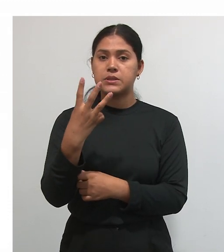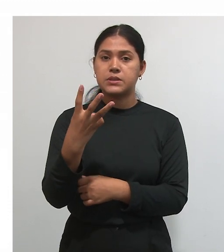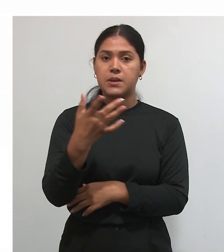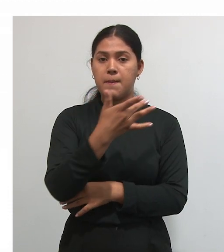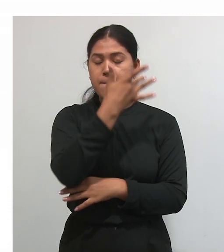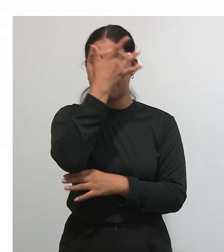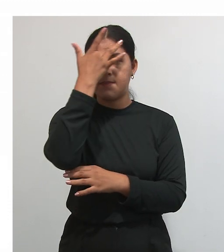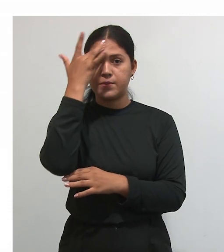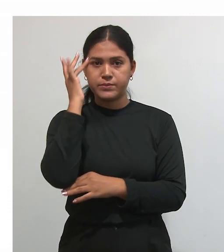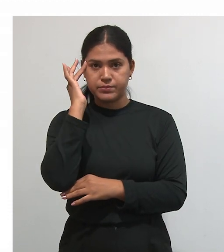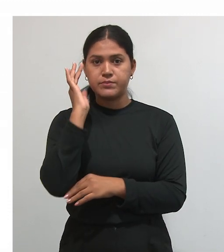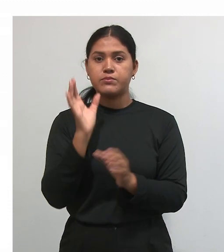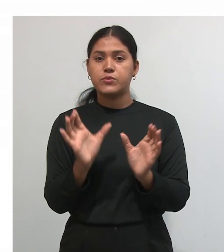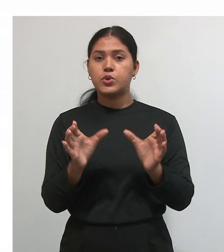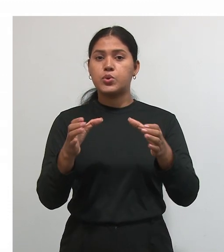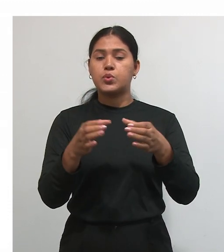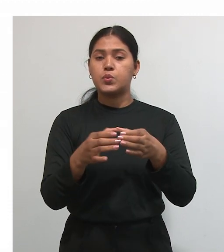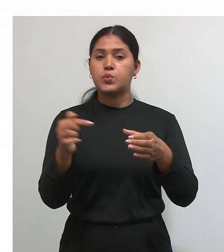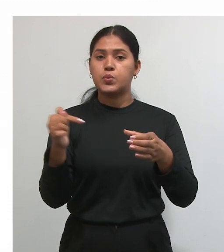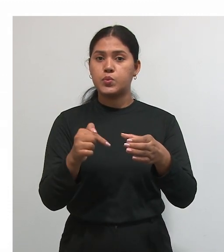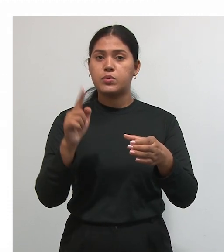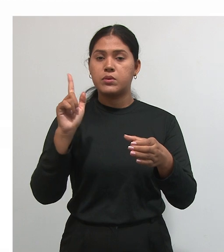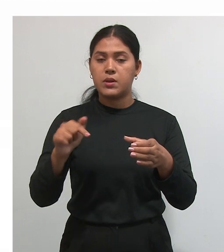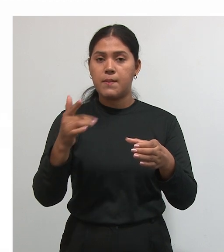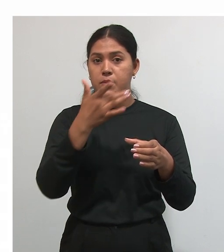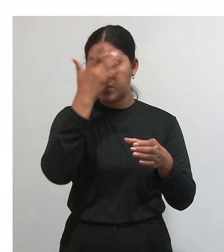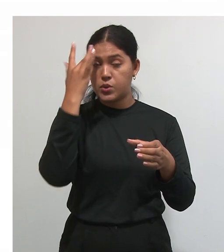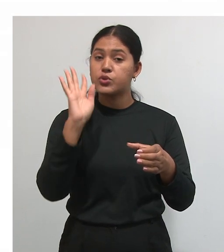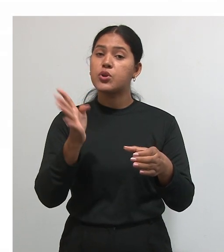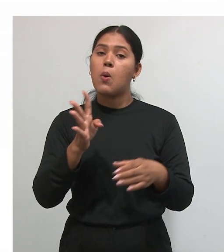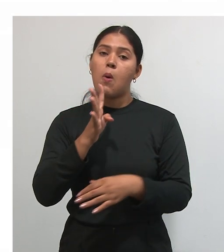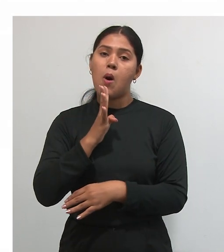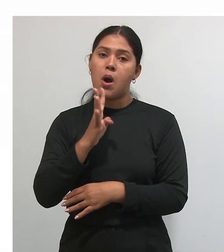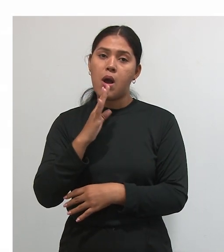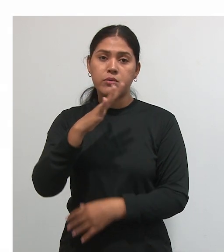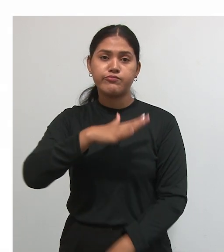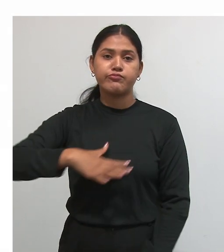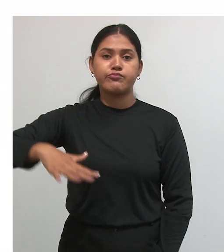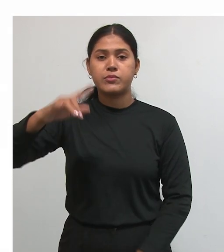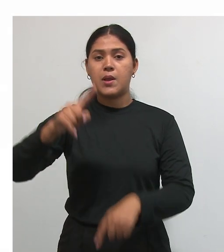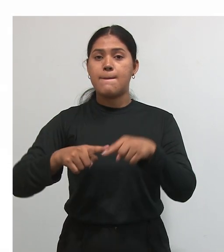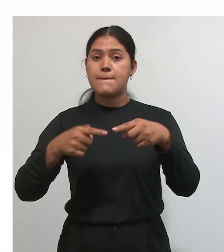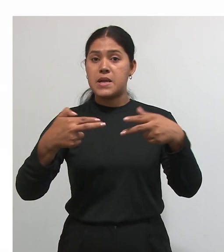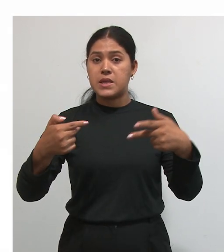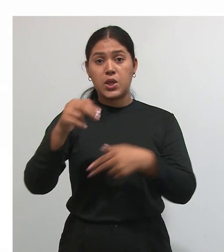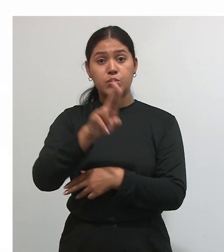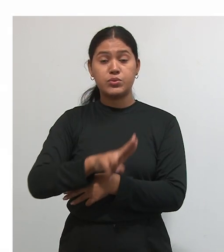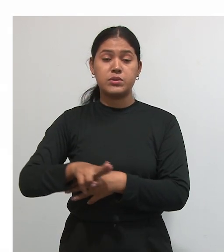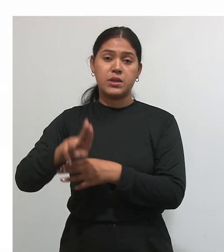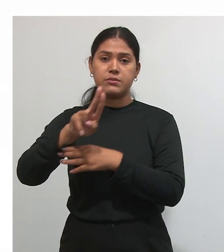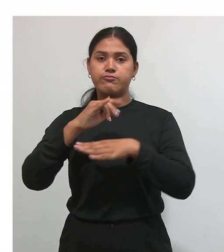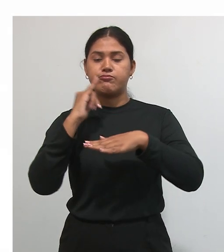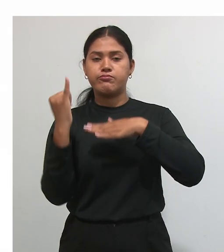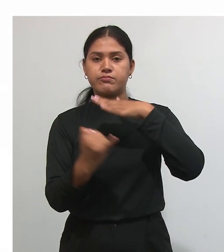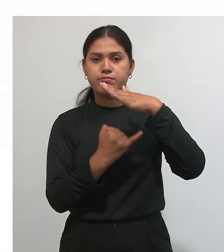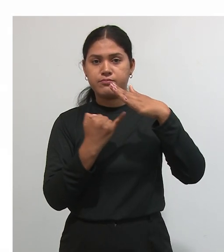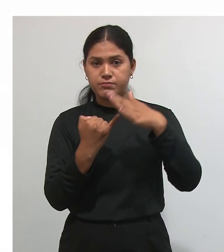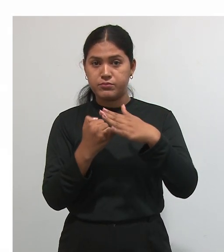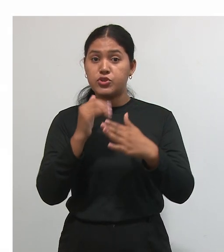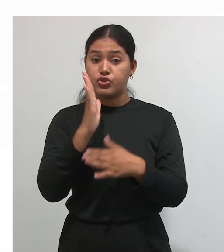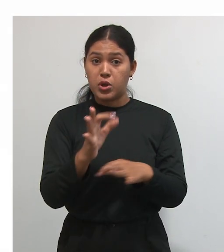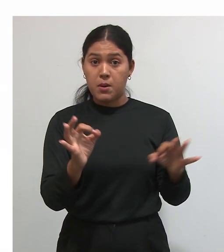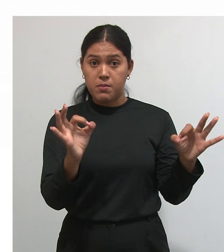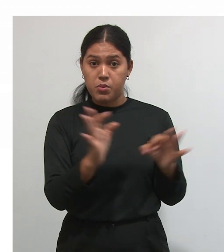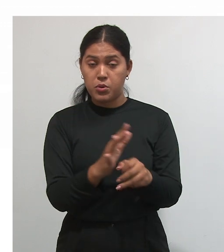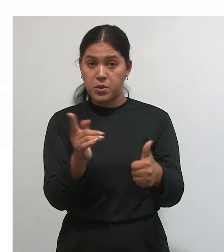com 3 membros que sejam conhecedores dos bens móveis patrimoniais, tá? Então,